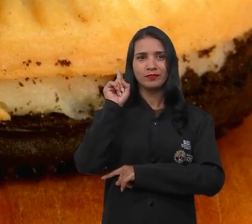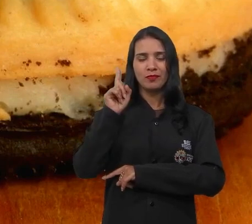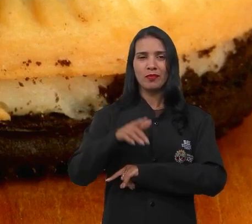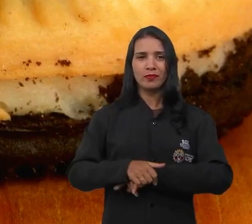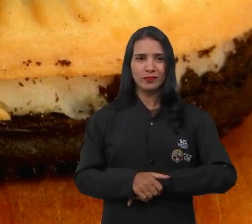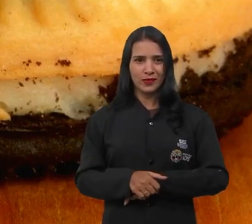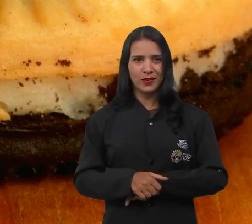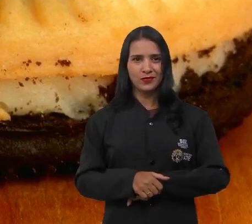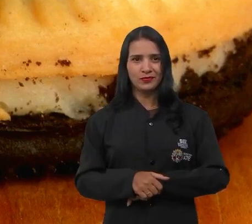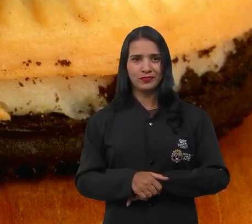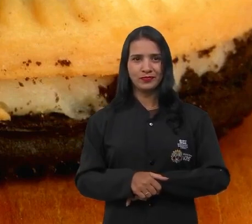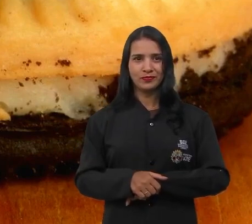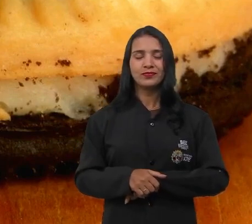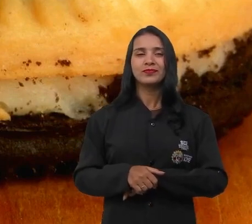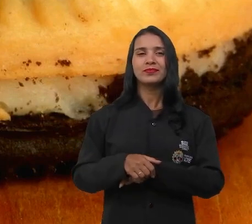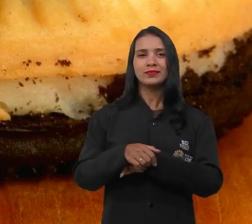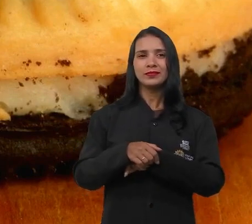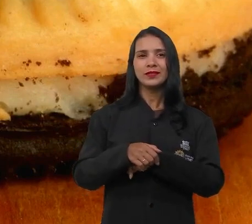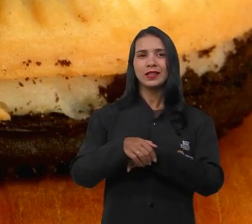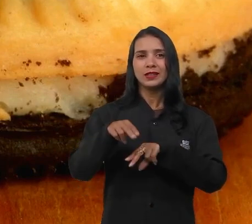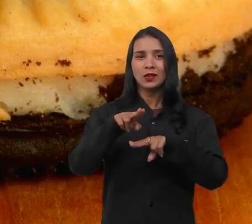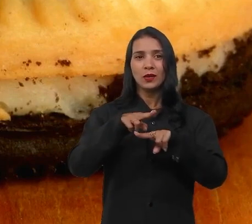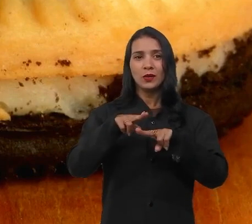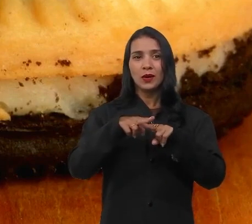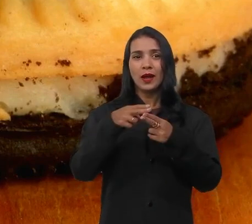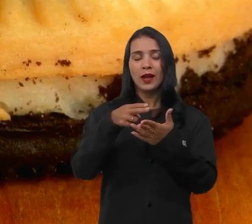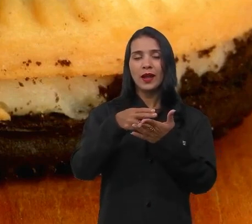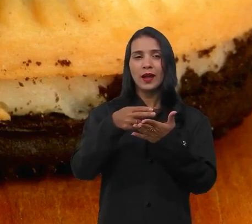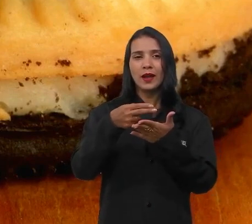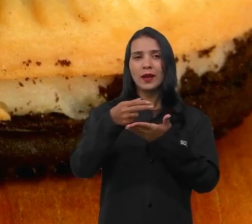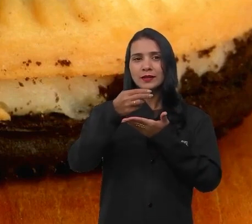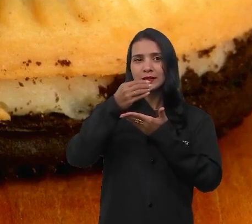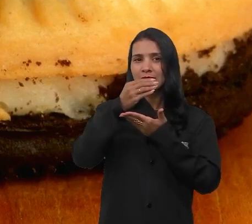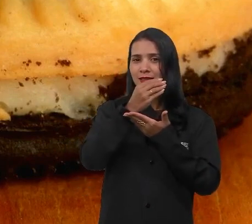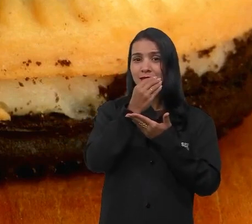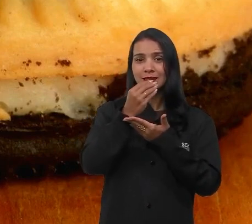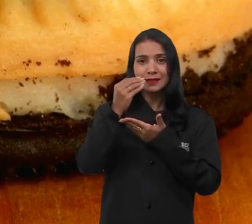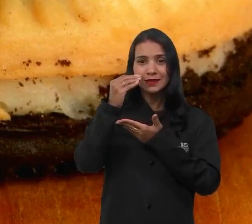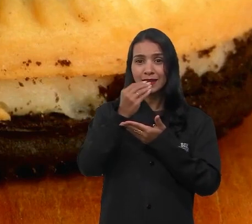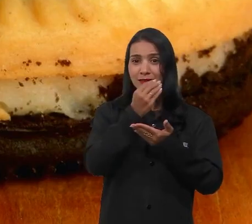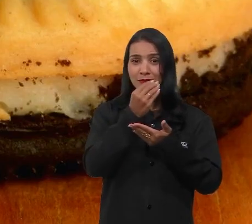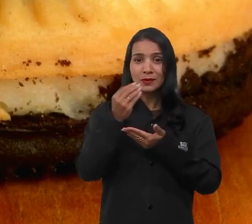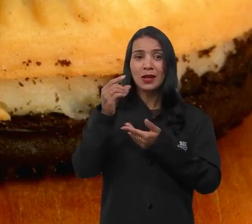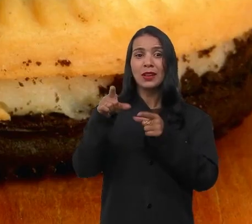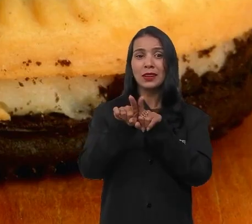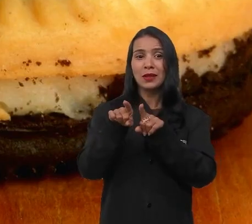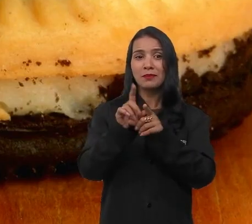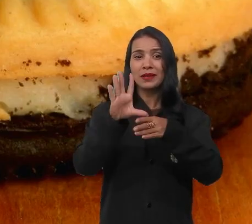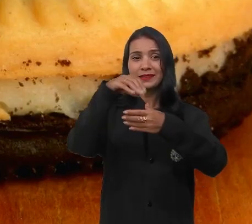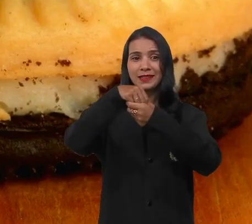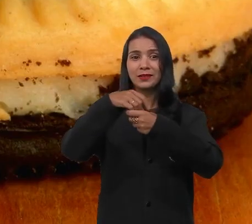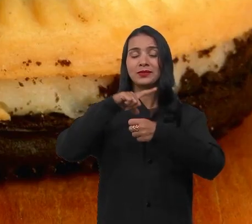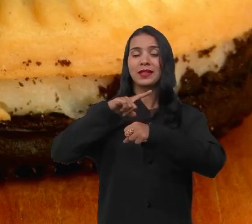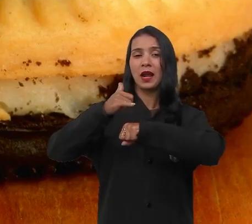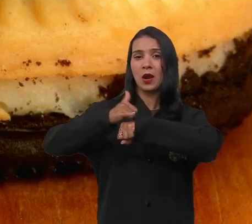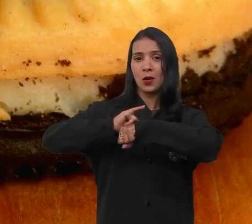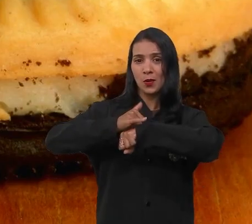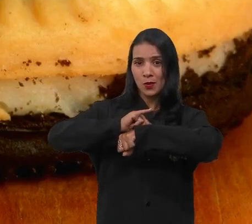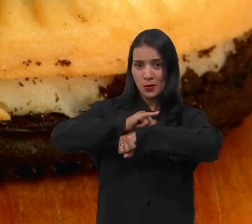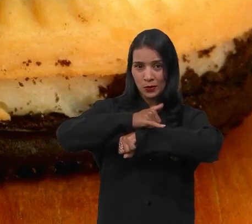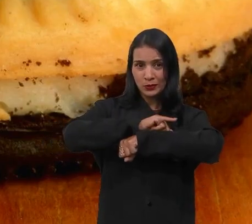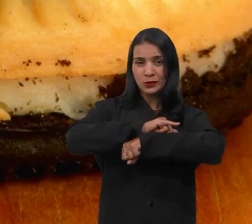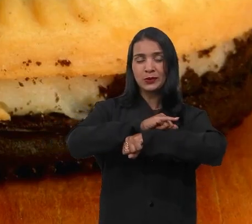Então ele vai ter o quê? Uma grande quantidade de açúcar, né? Ele também vai ter ali as gorduras trans, né? Além dos óleos refinados de